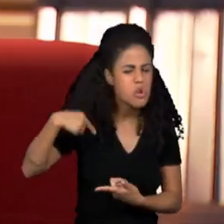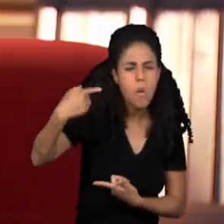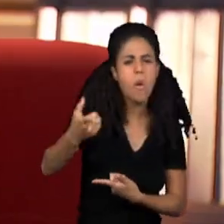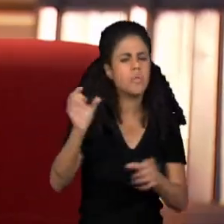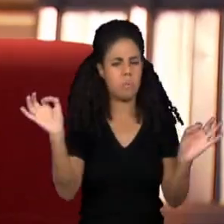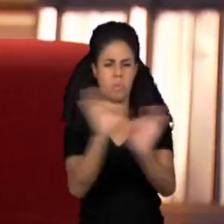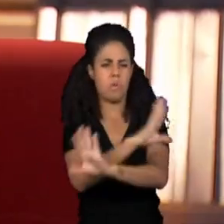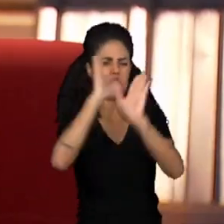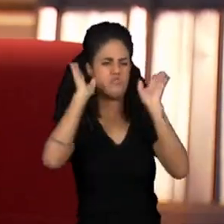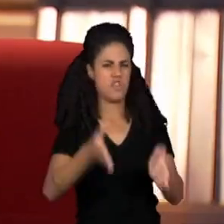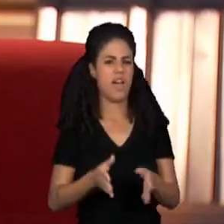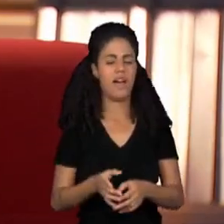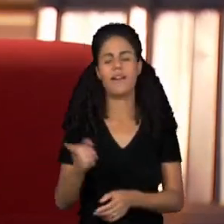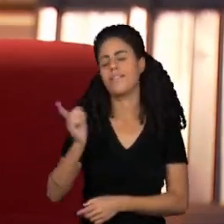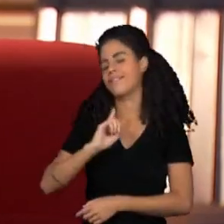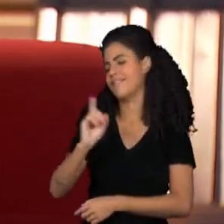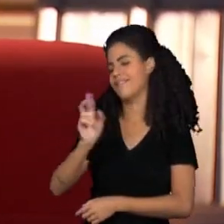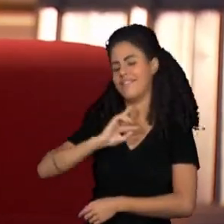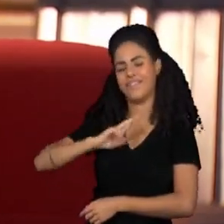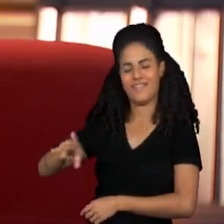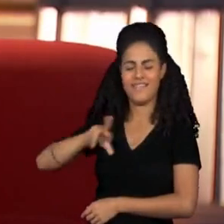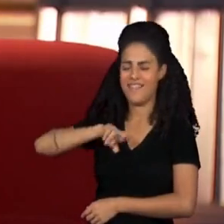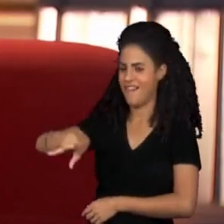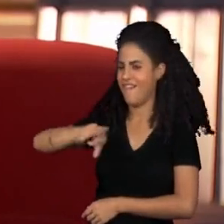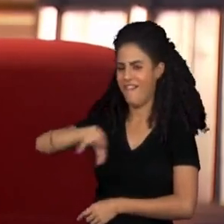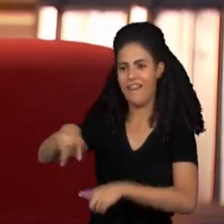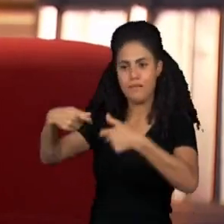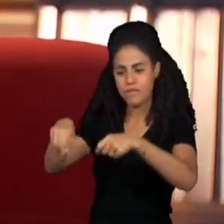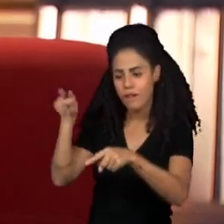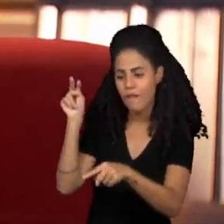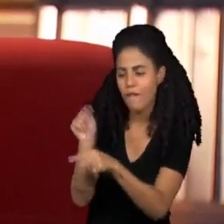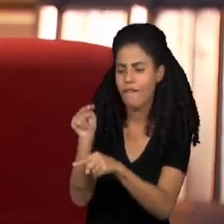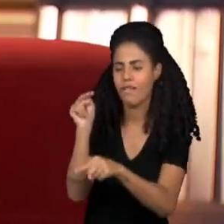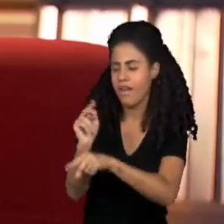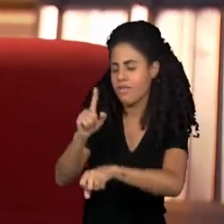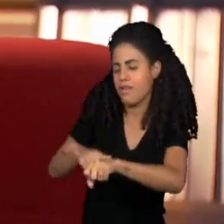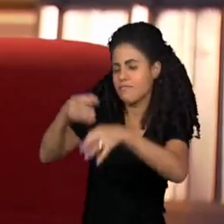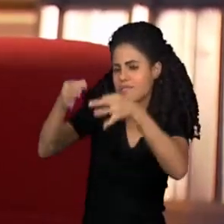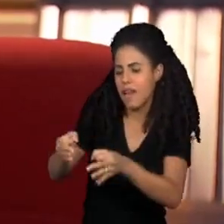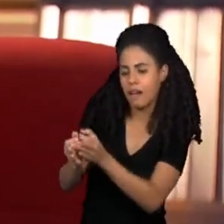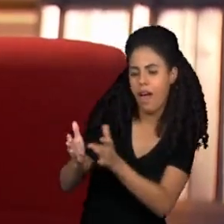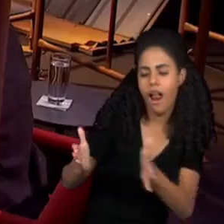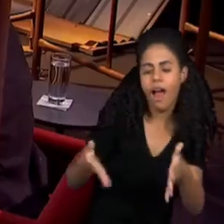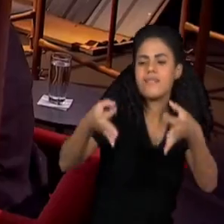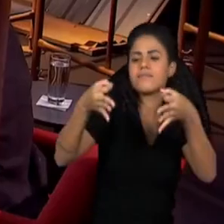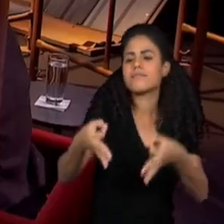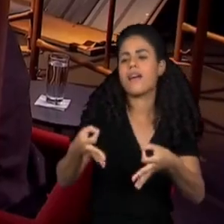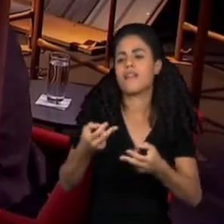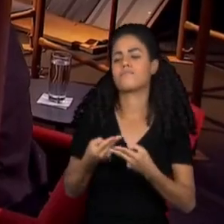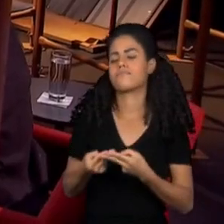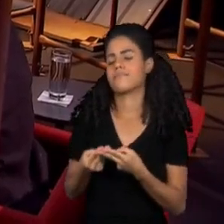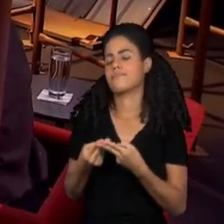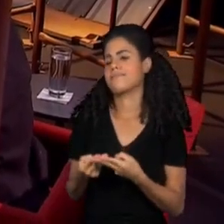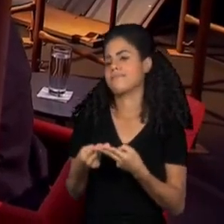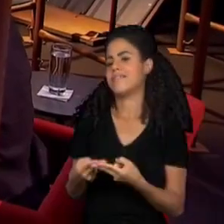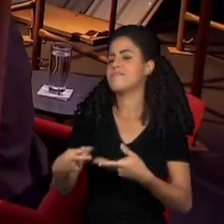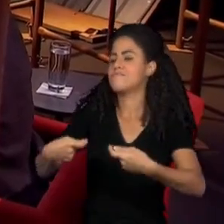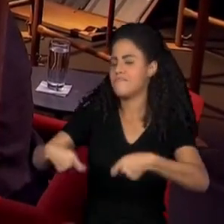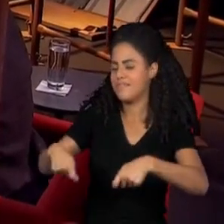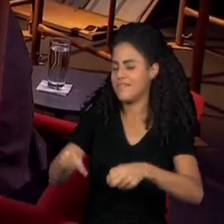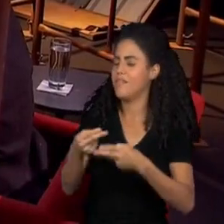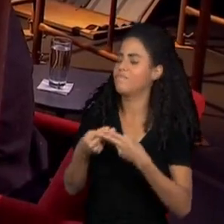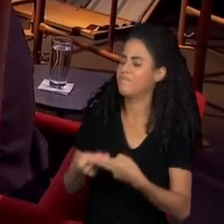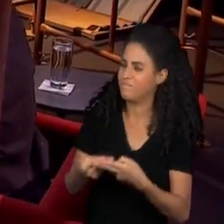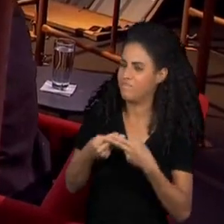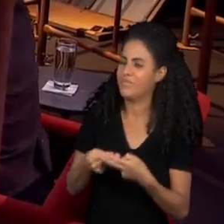a gente aqui não né então tem que ter a hora de tratar hora de molhar paciência paciência